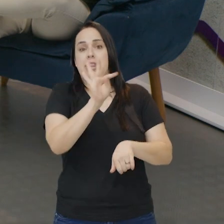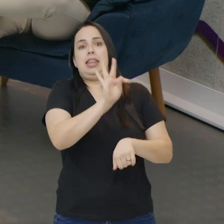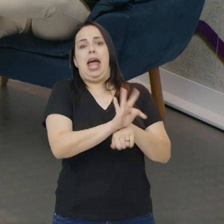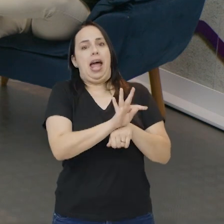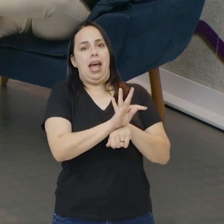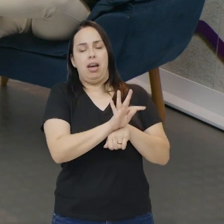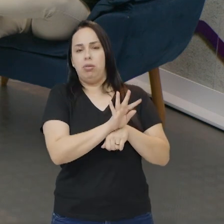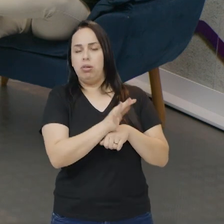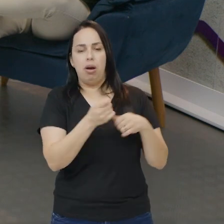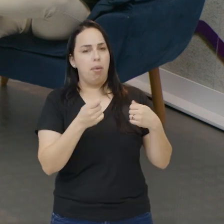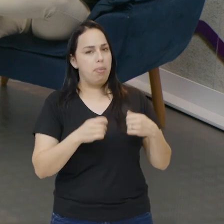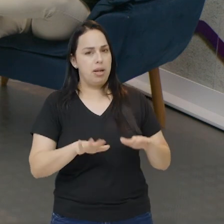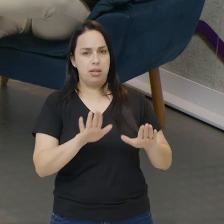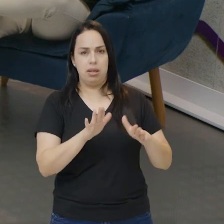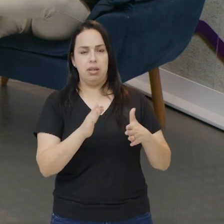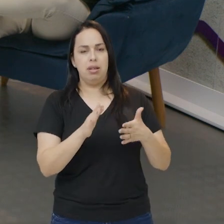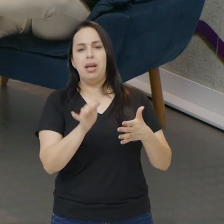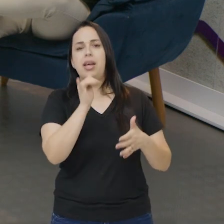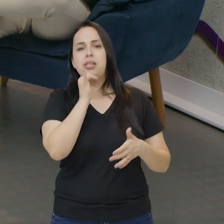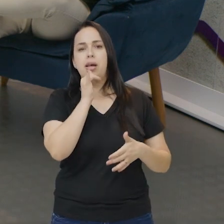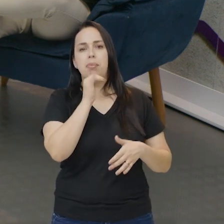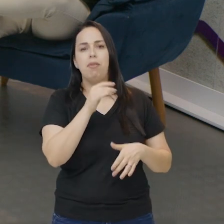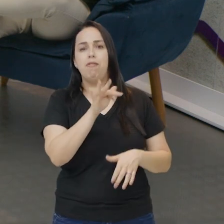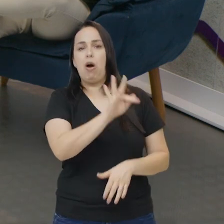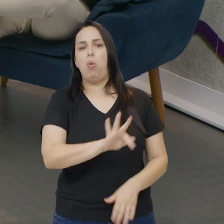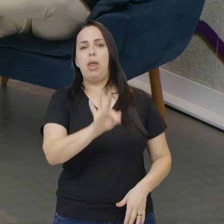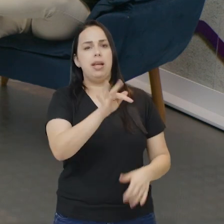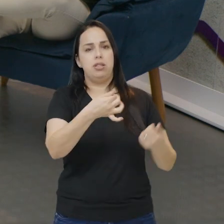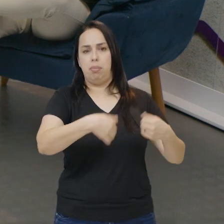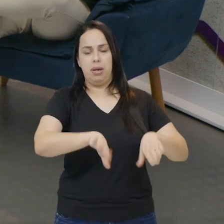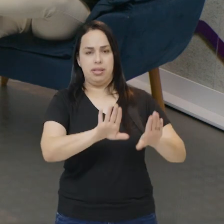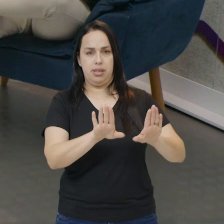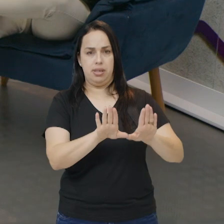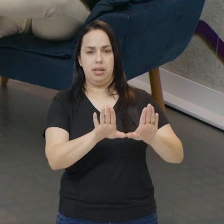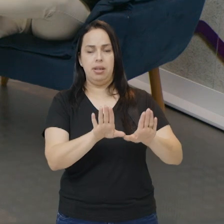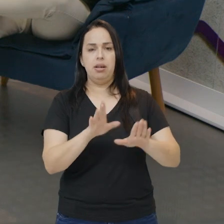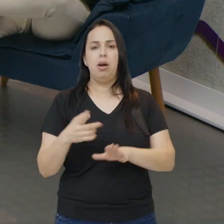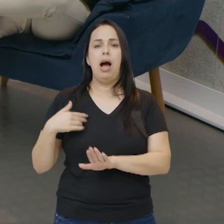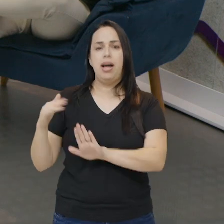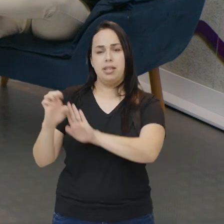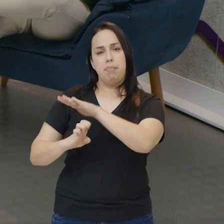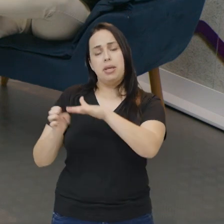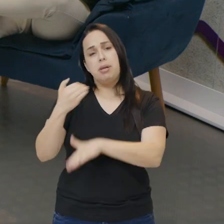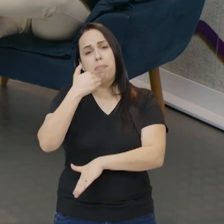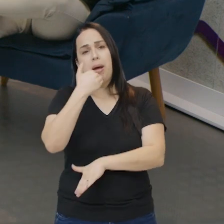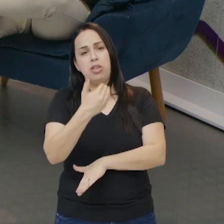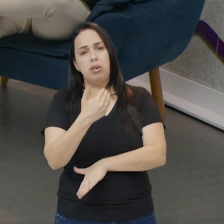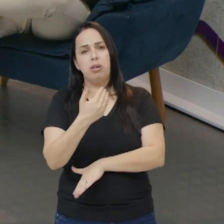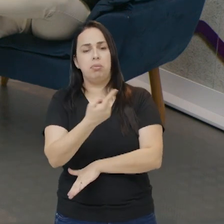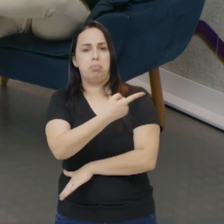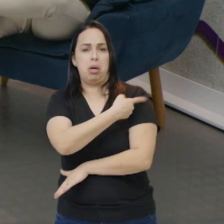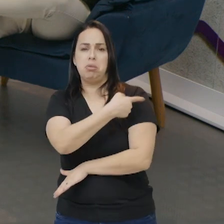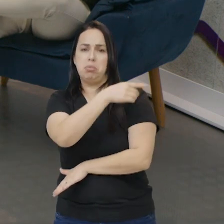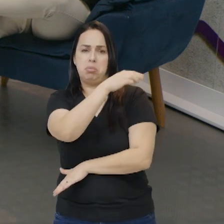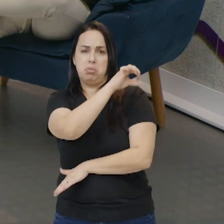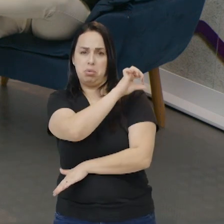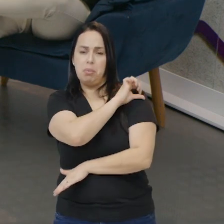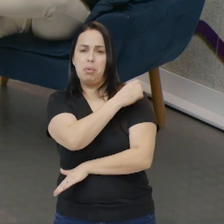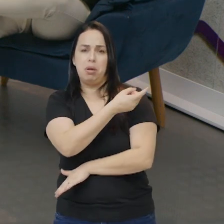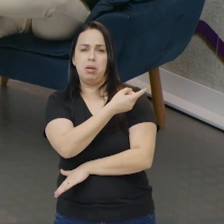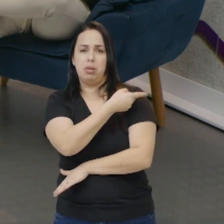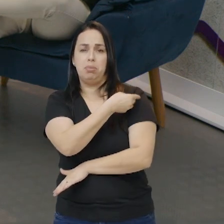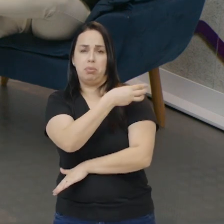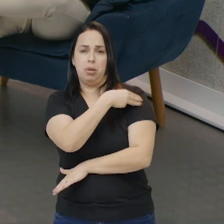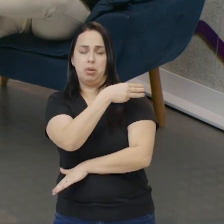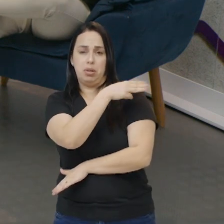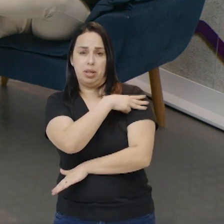formação técnica ou, né, a nível universitário para isso. O que normalmente é exigido pelas empresas é, no mínimo, o